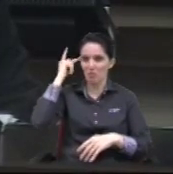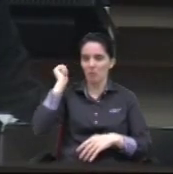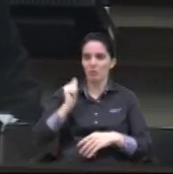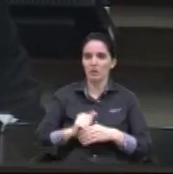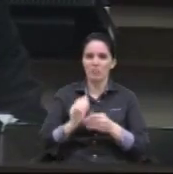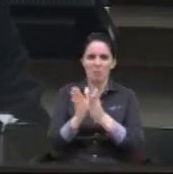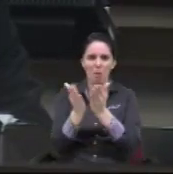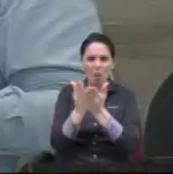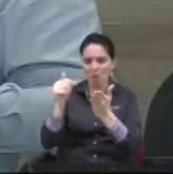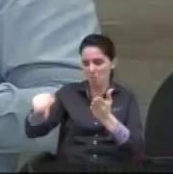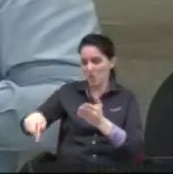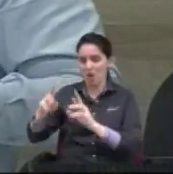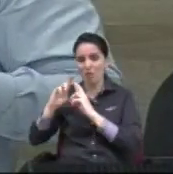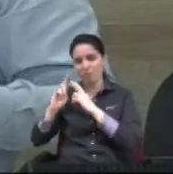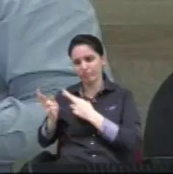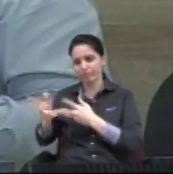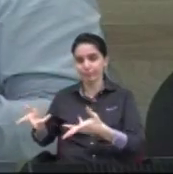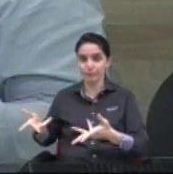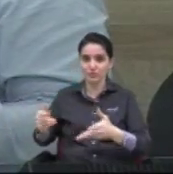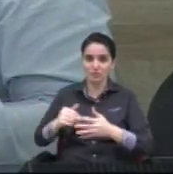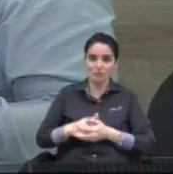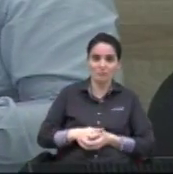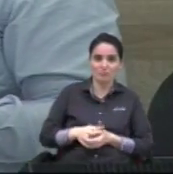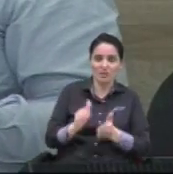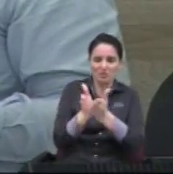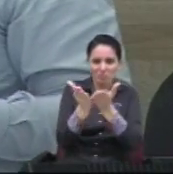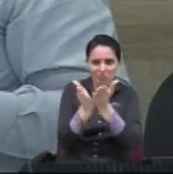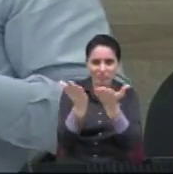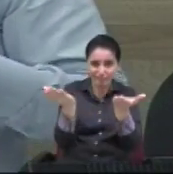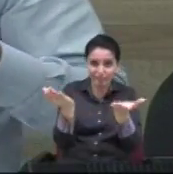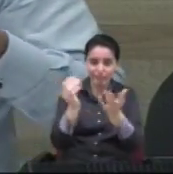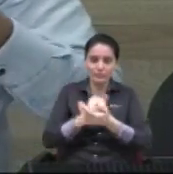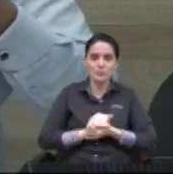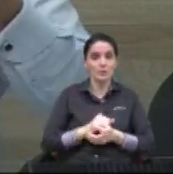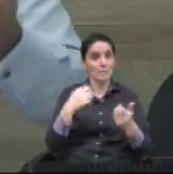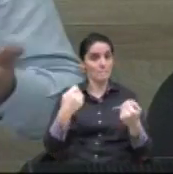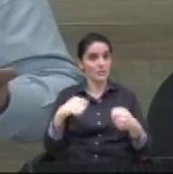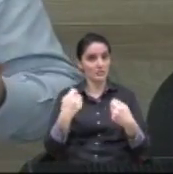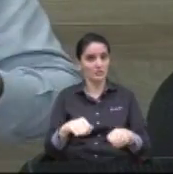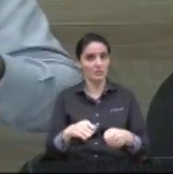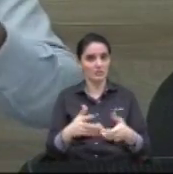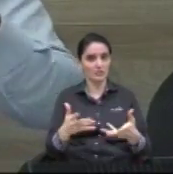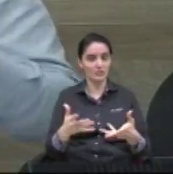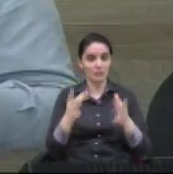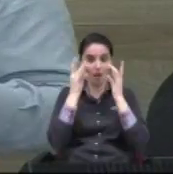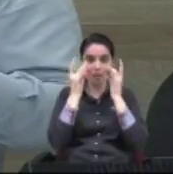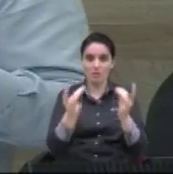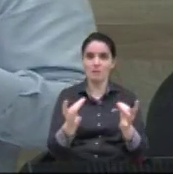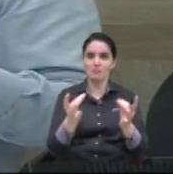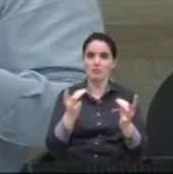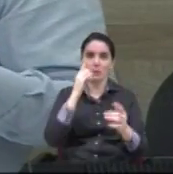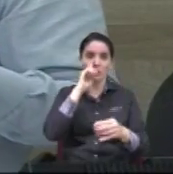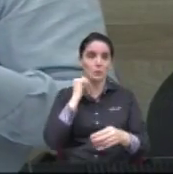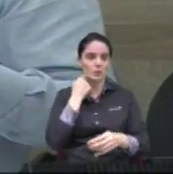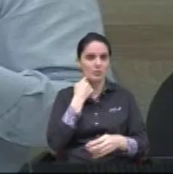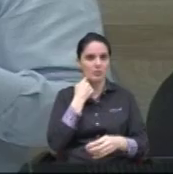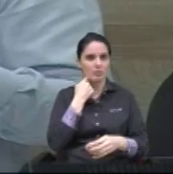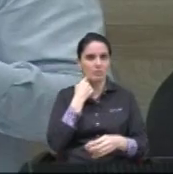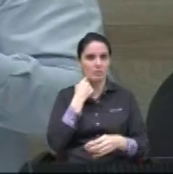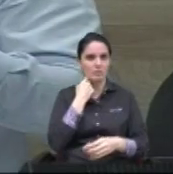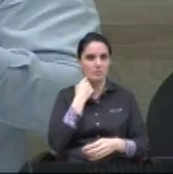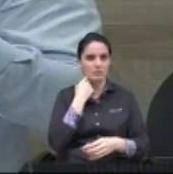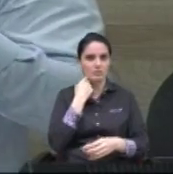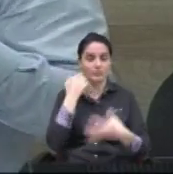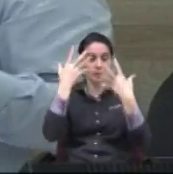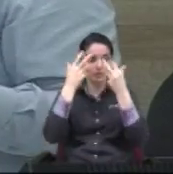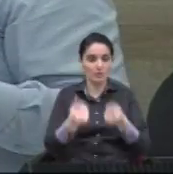região está clamando para que se tome uma providência. Então, eu atendendo a população, fiz o requerimento